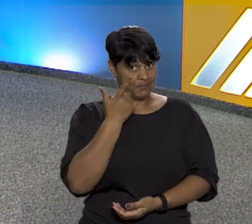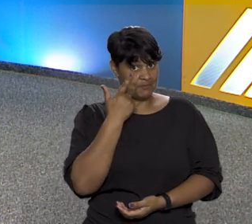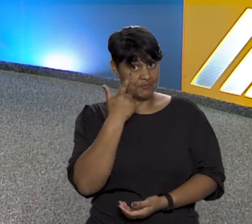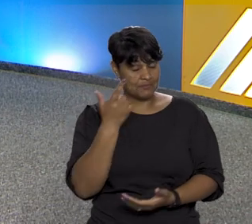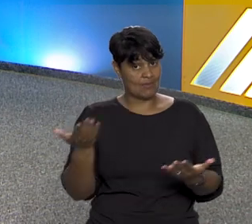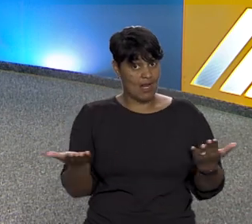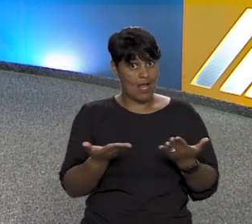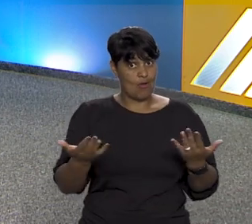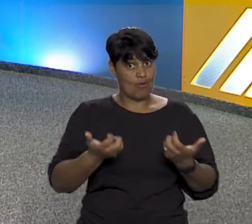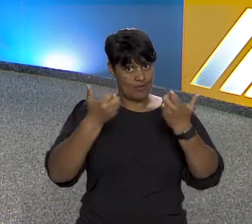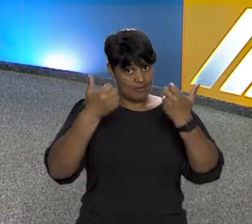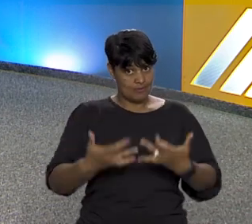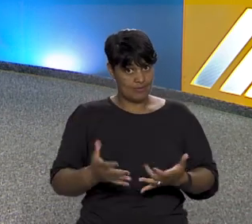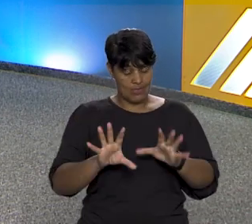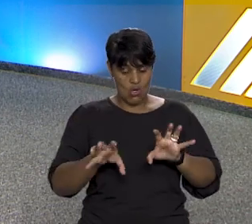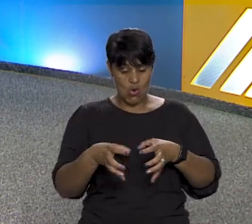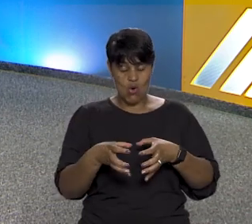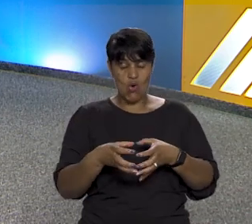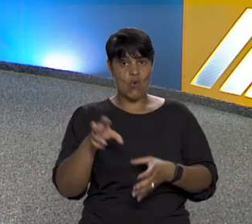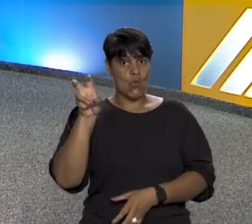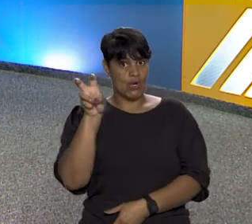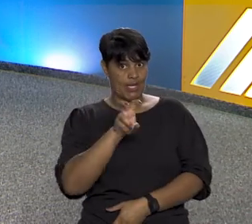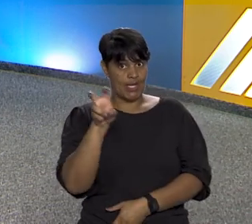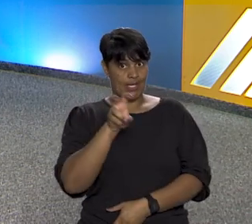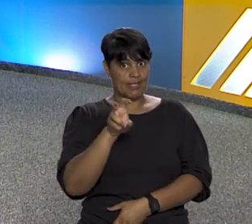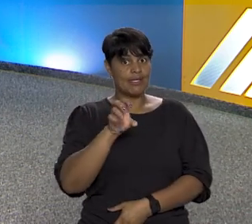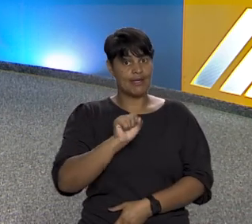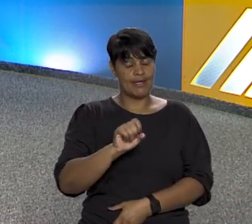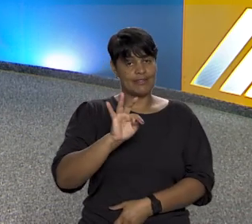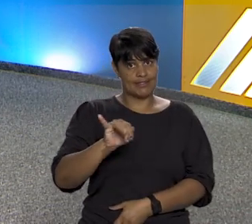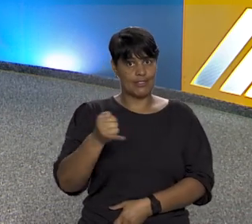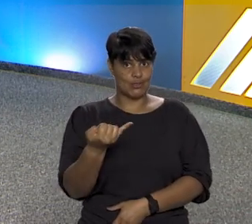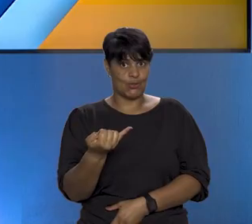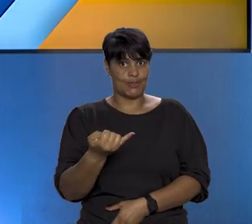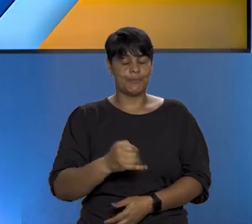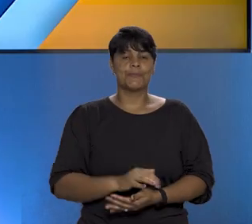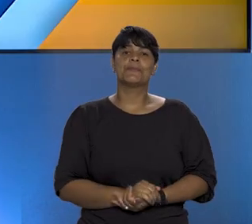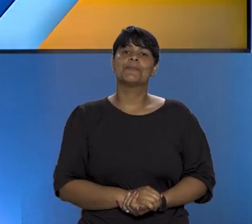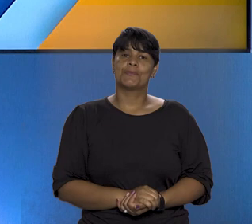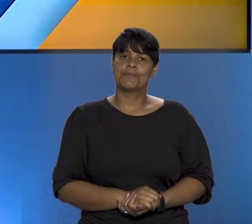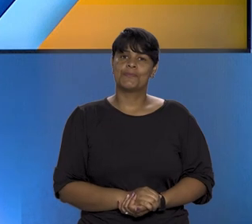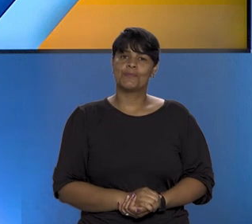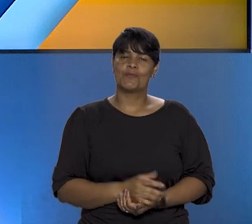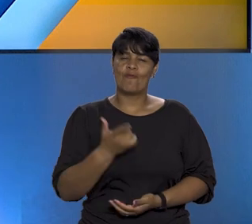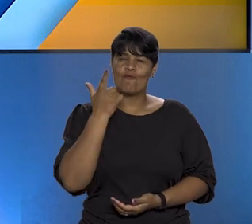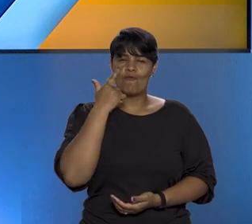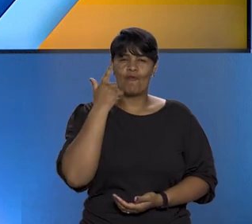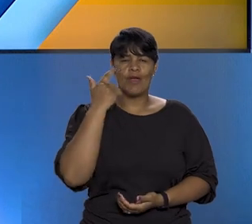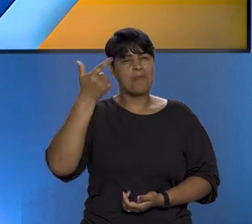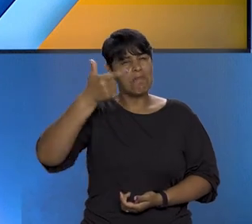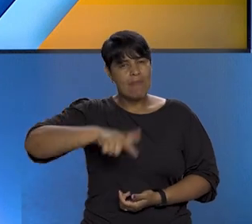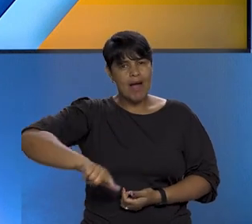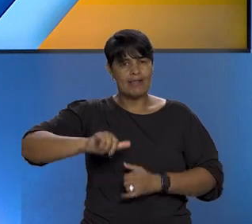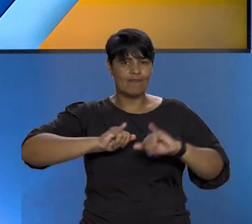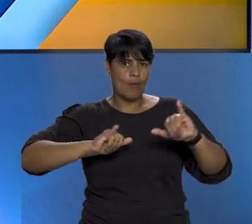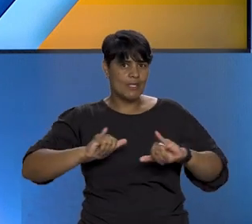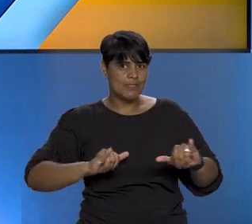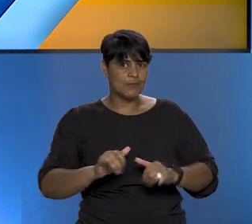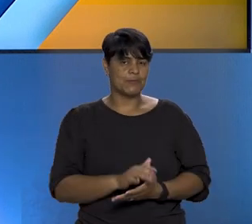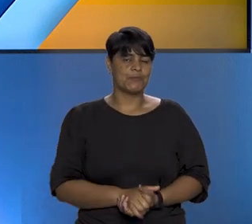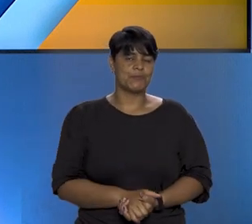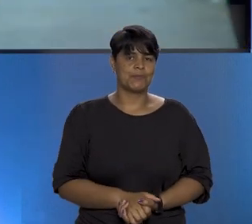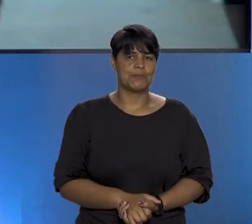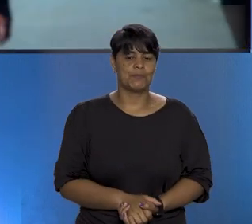entendimento foi firmado pelo colegiado da quinta turma do STJ a repórter Marina Campos tem os